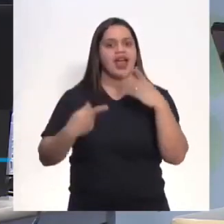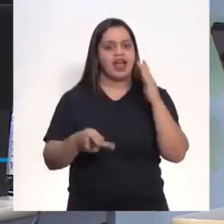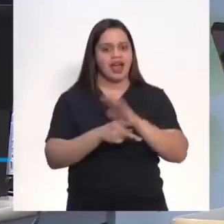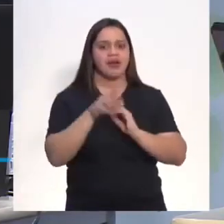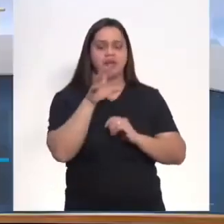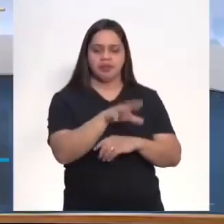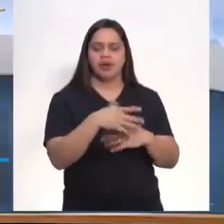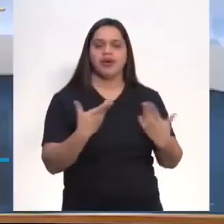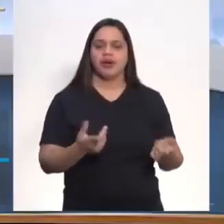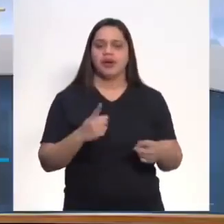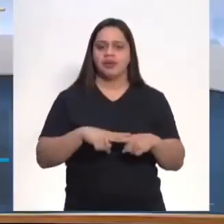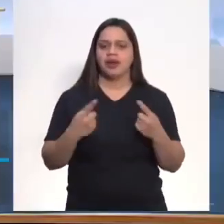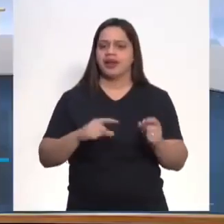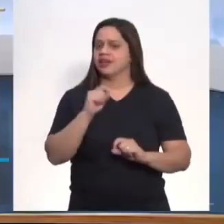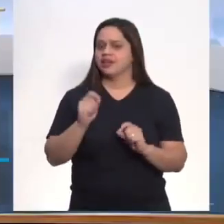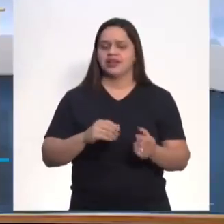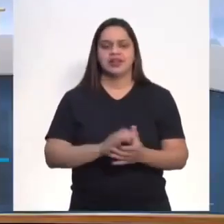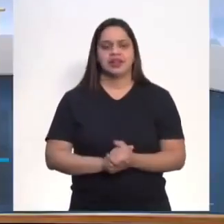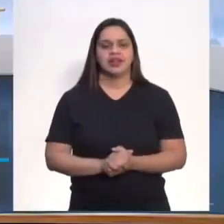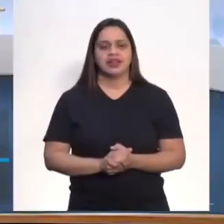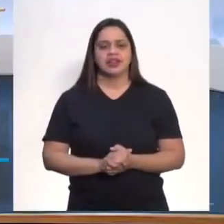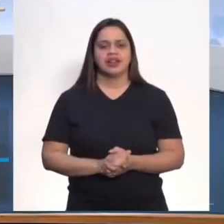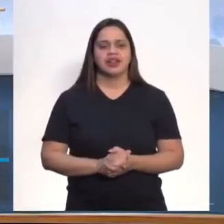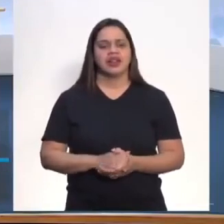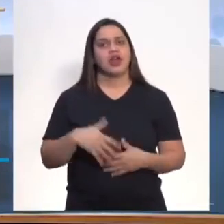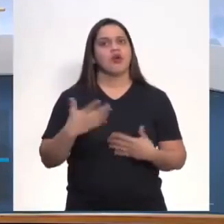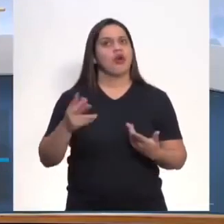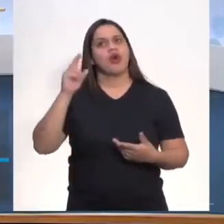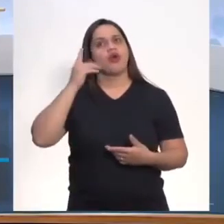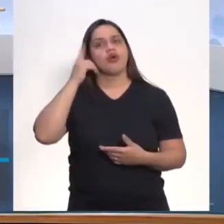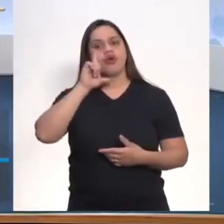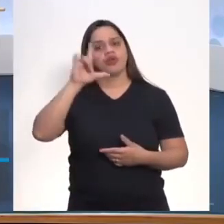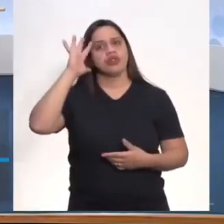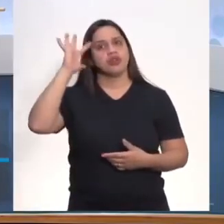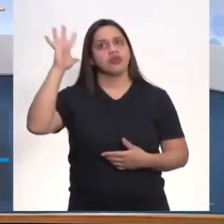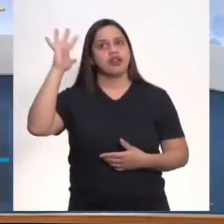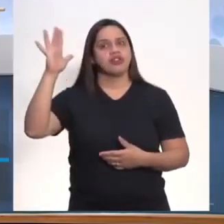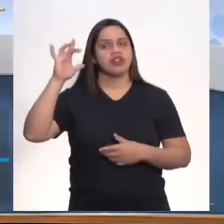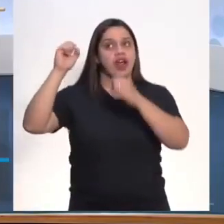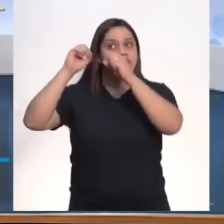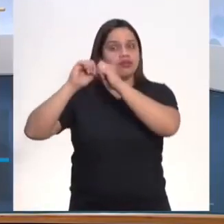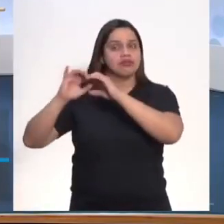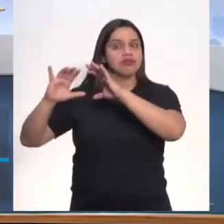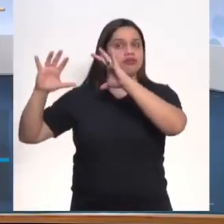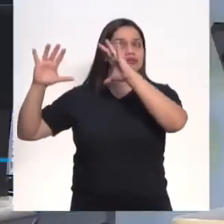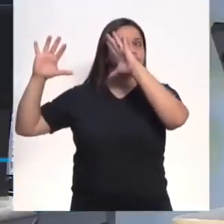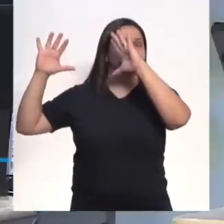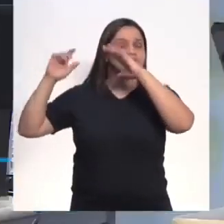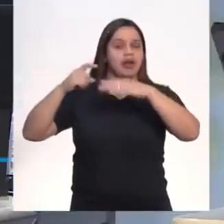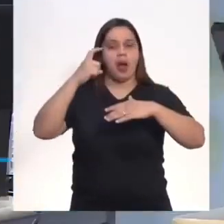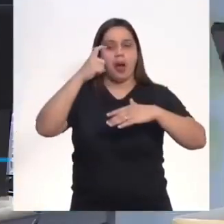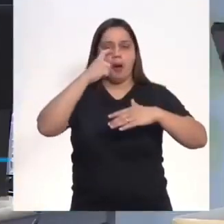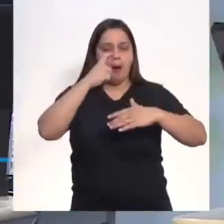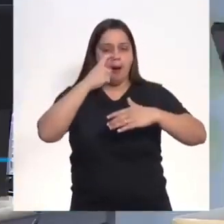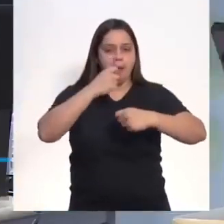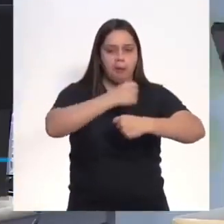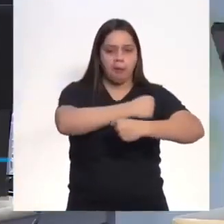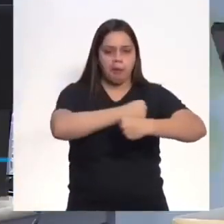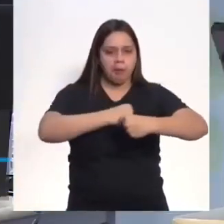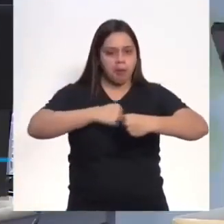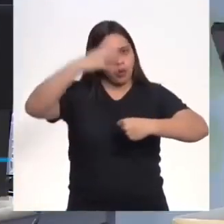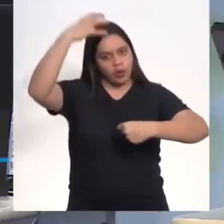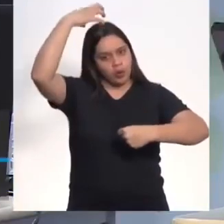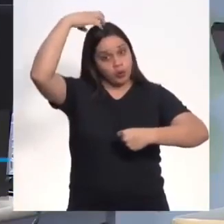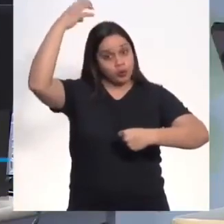Não fala assim, Pro, mas aí a desenho, gente... eu consigo fazer um desenho na minha cabeça de como é, das características, de certa forma. Vamos